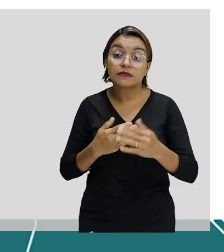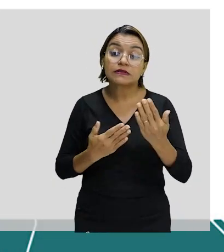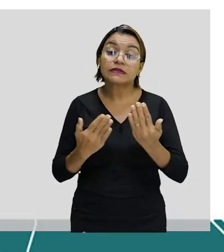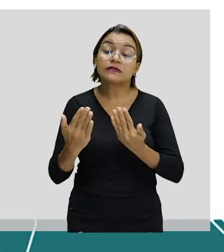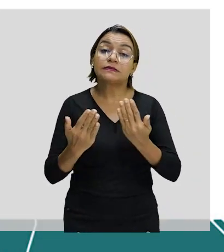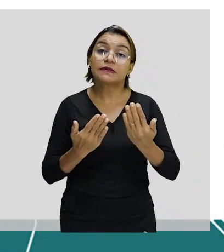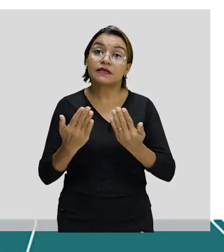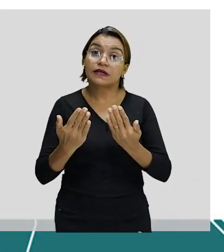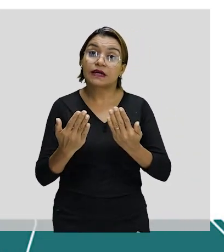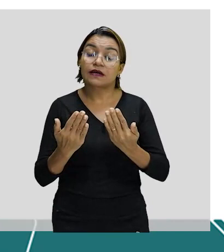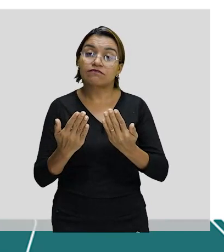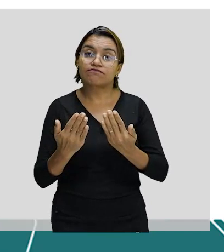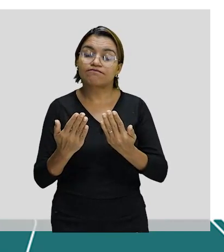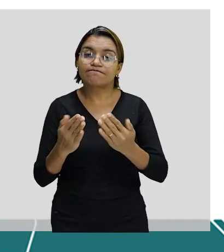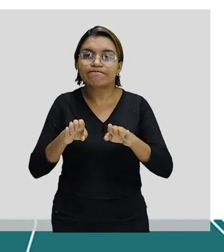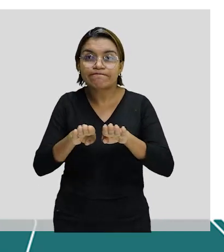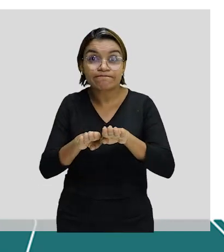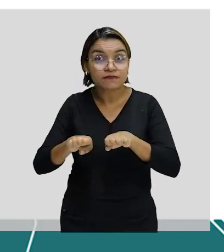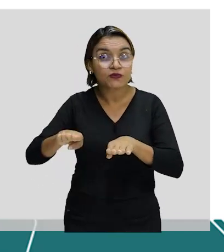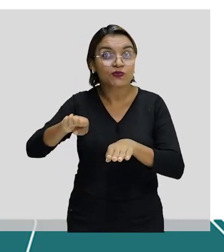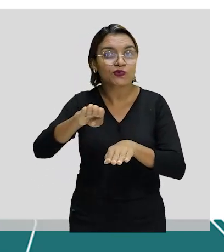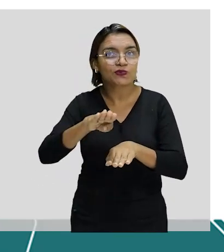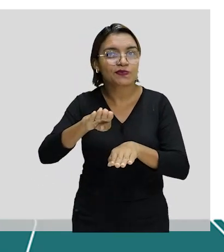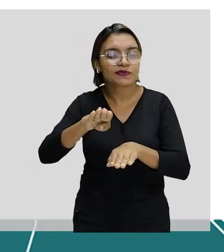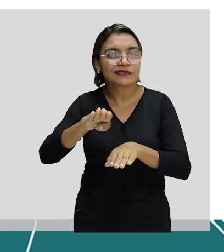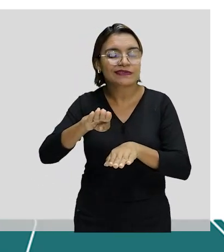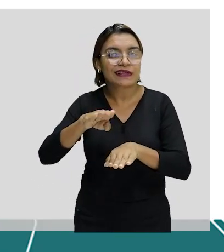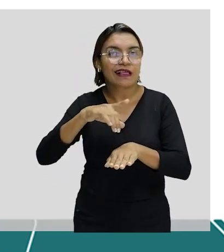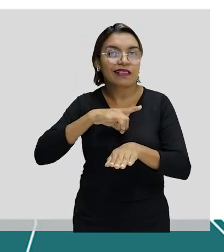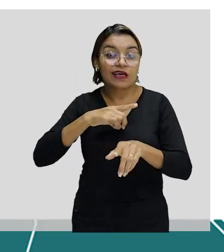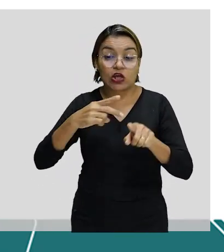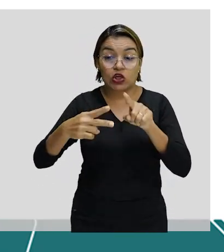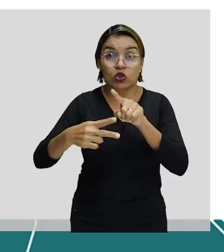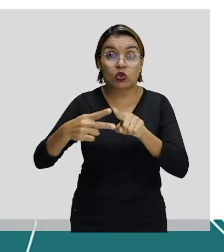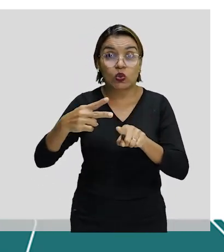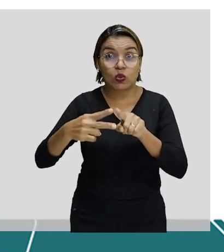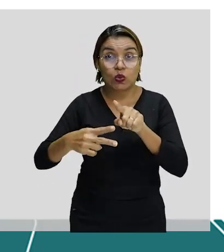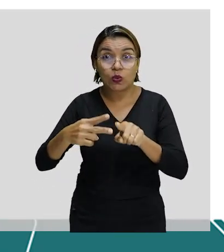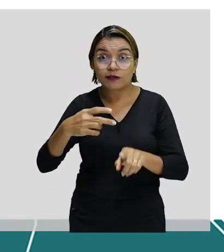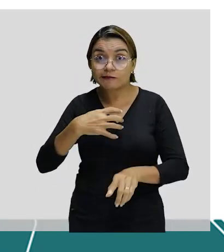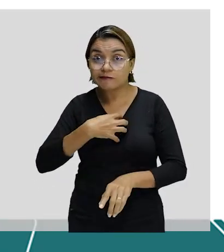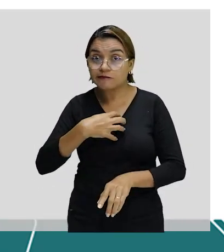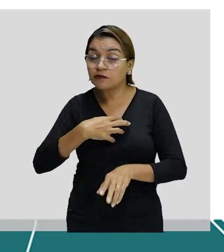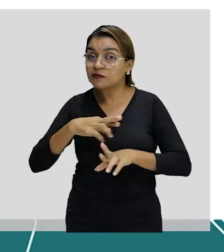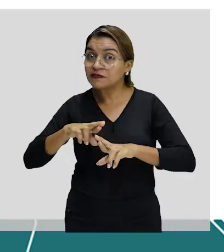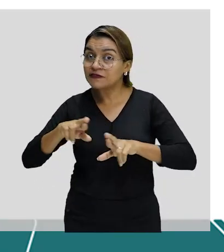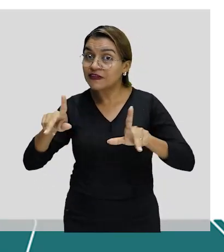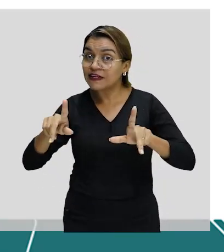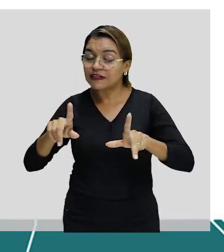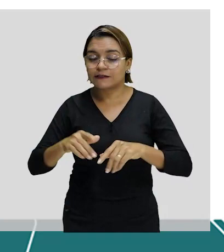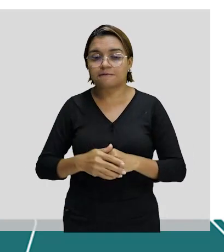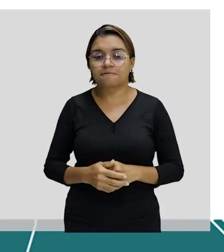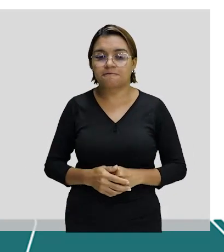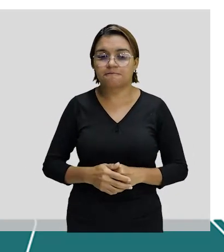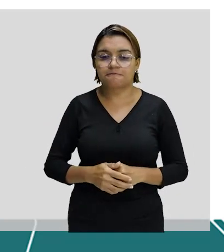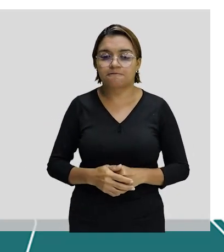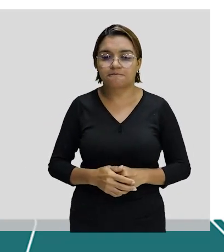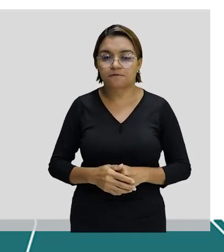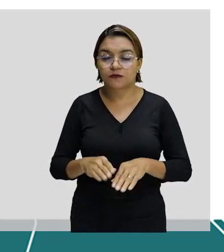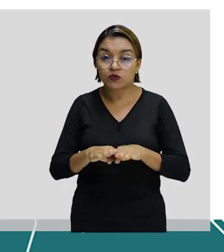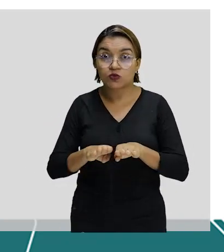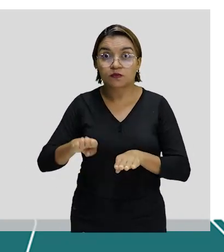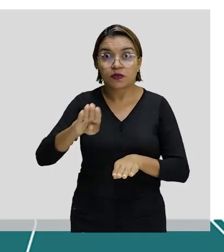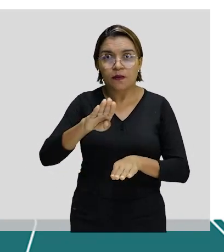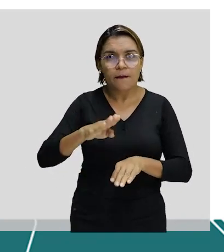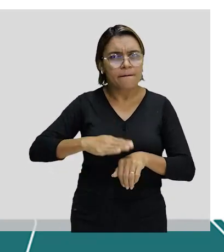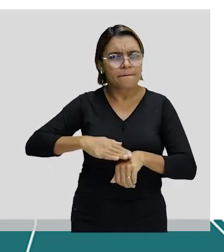de superioridade, atenção, nós vamos ter dois casos diferentes, tá? O comparativo de superioridade é o